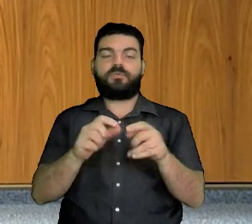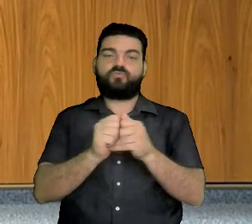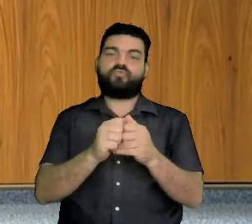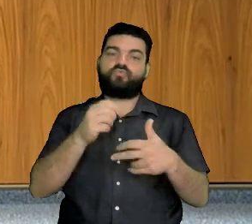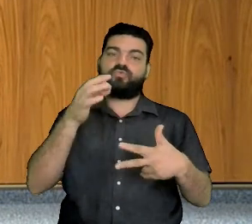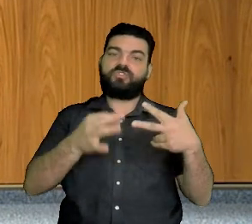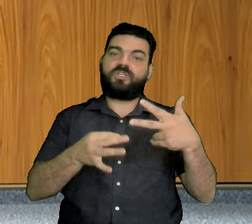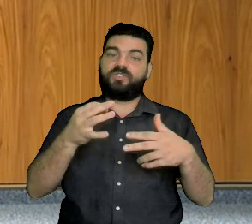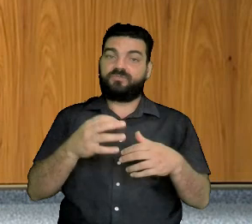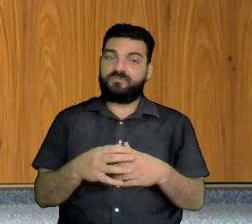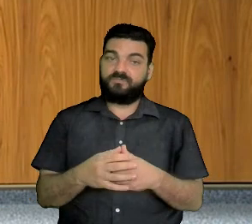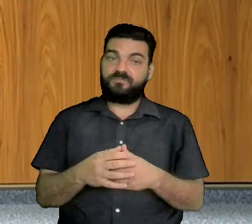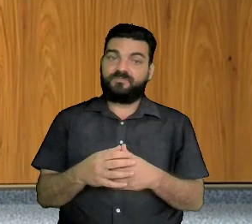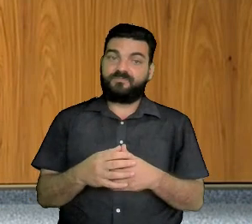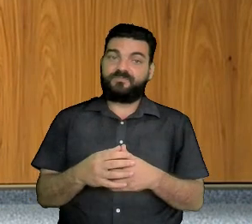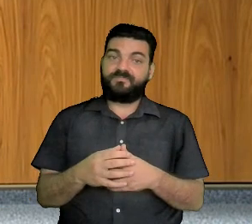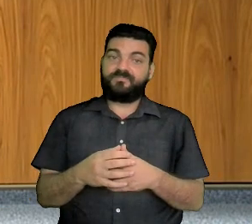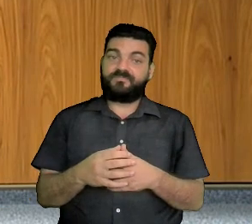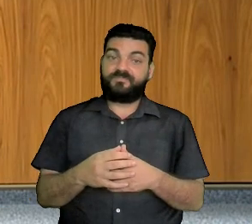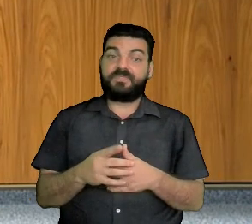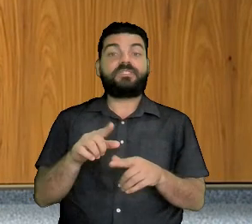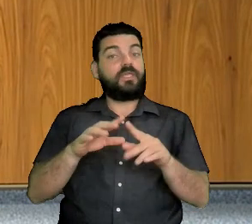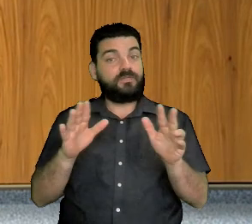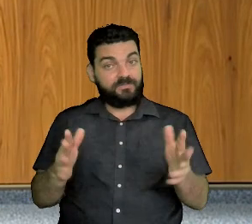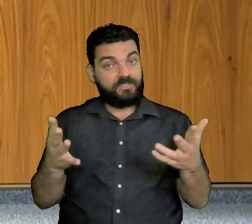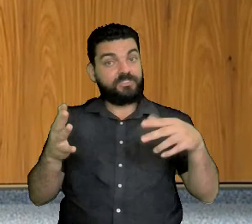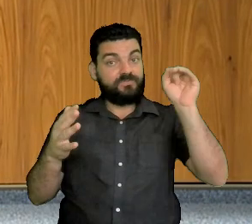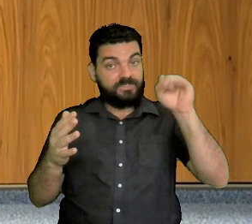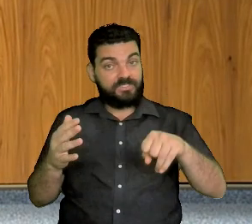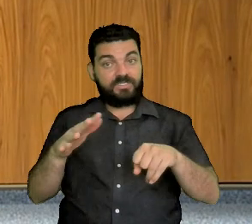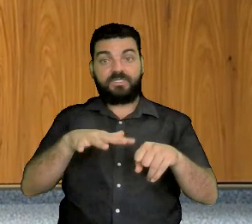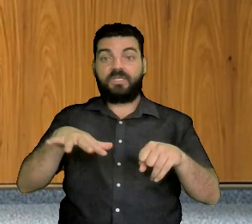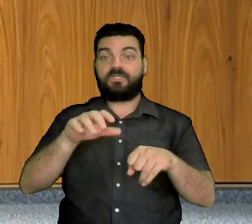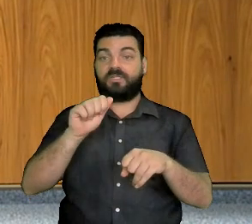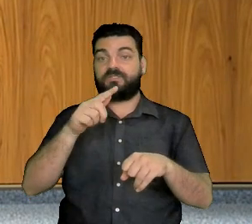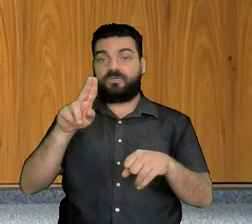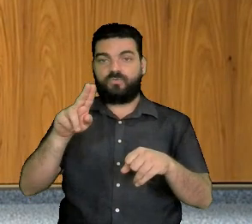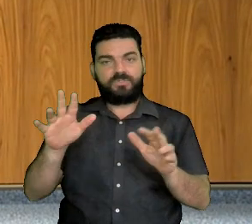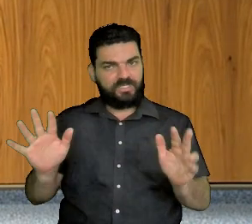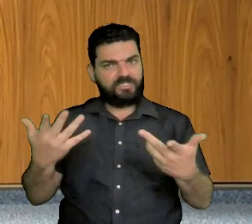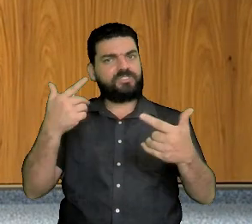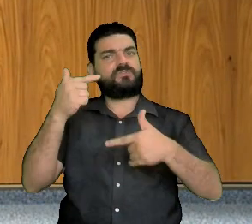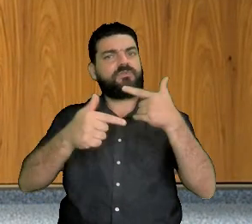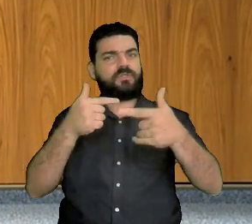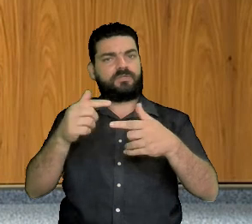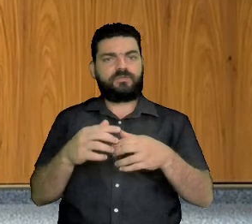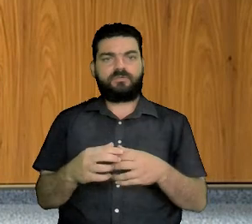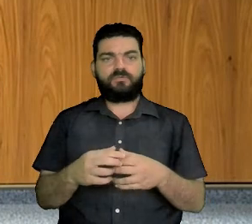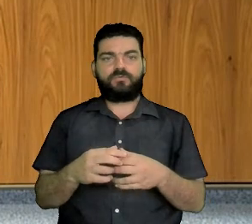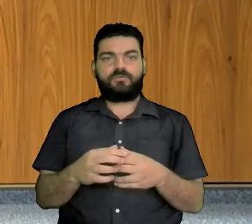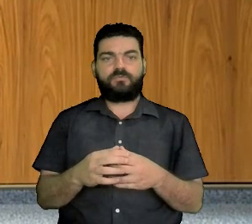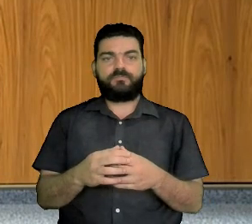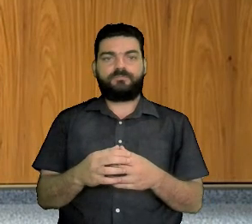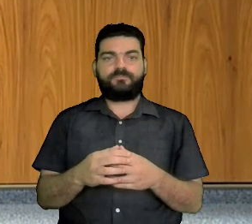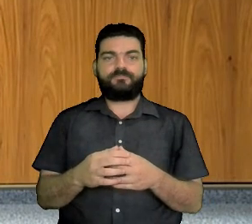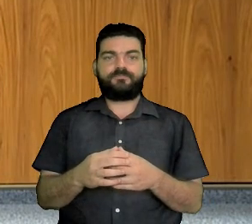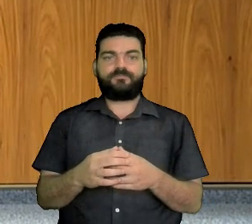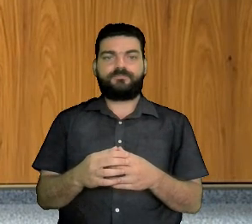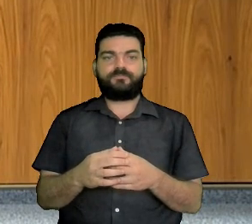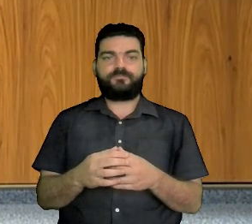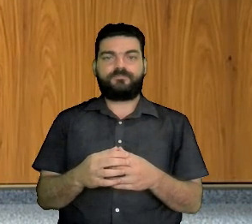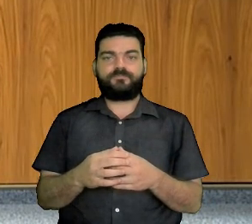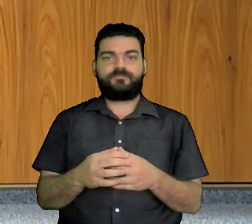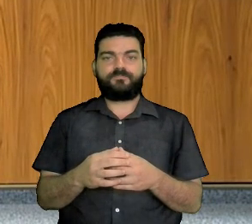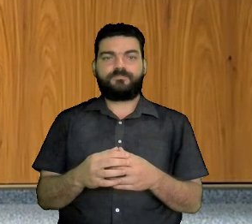Judiciário. E há um fomento dessas práticas no âmbito da AGU.